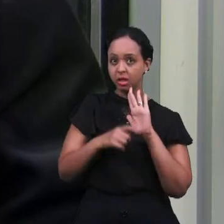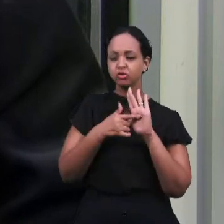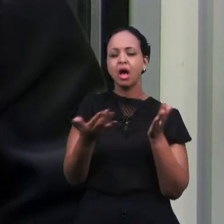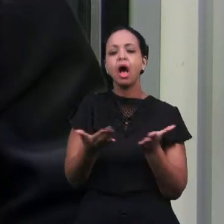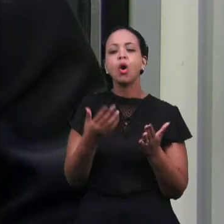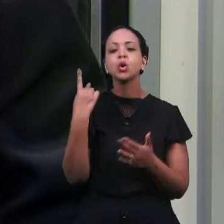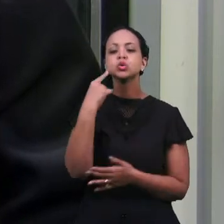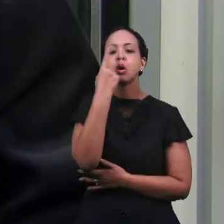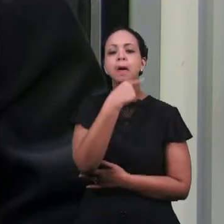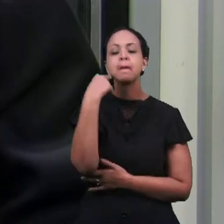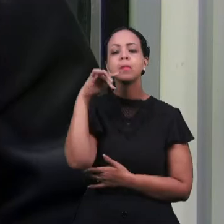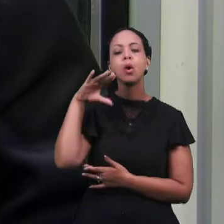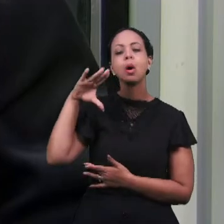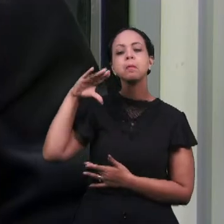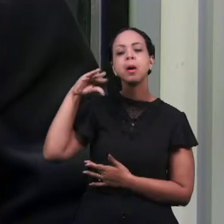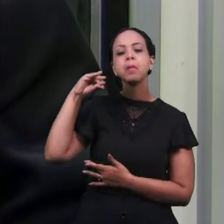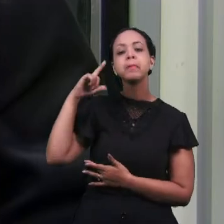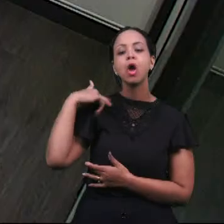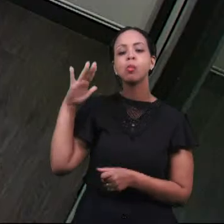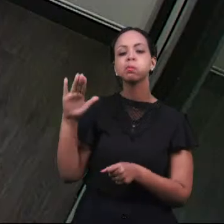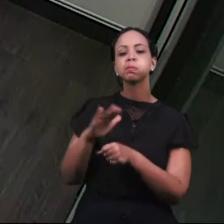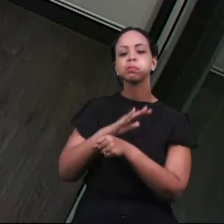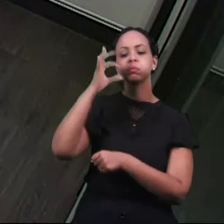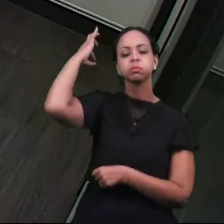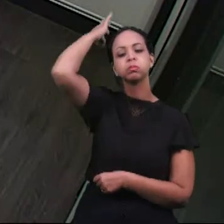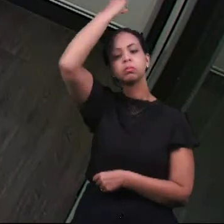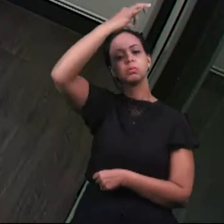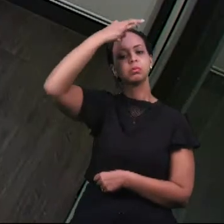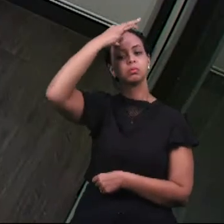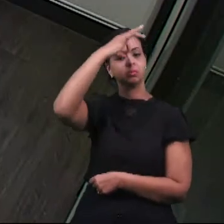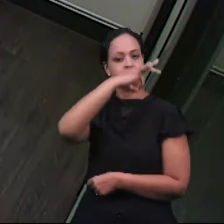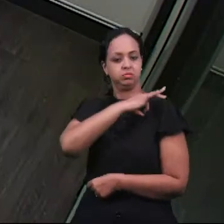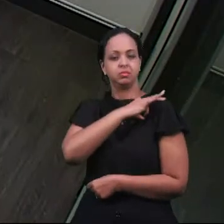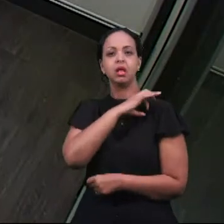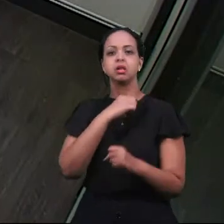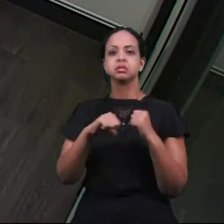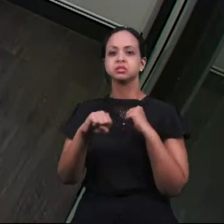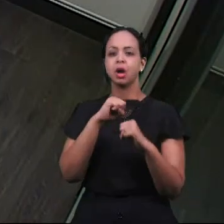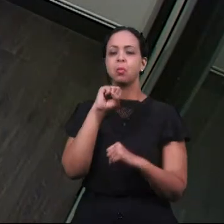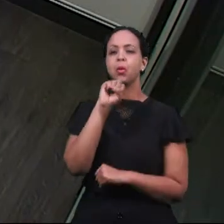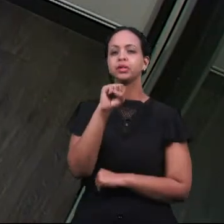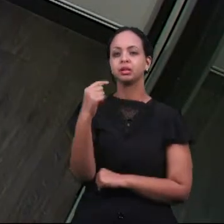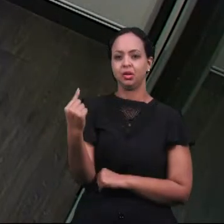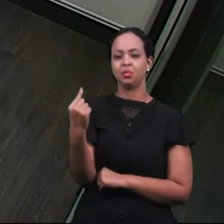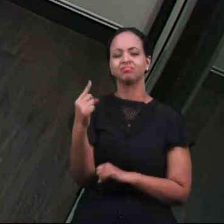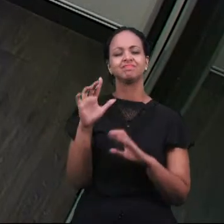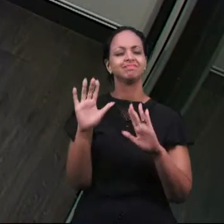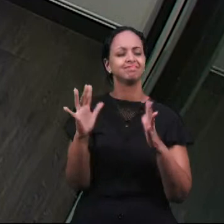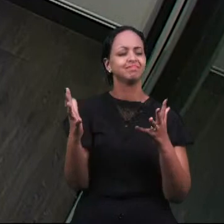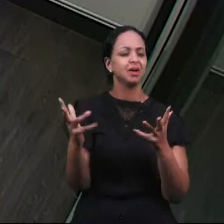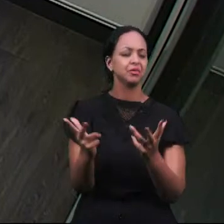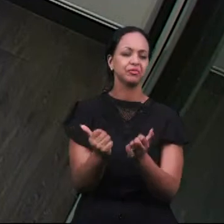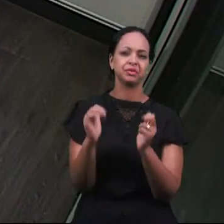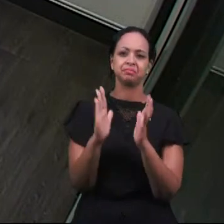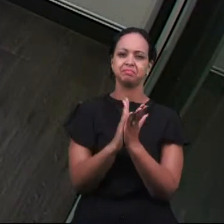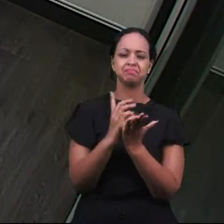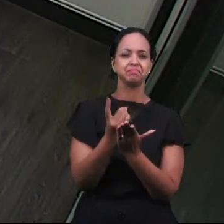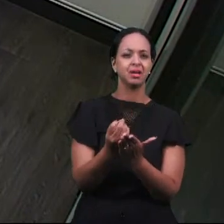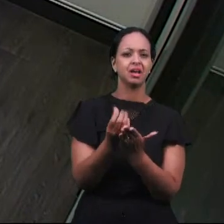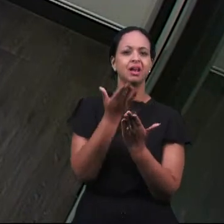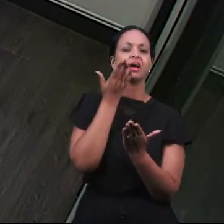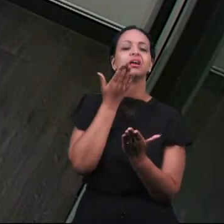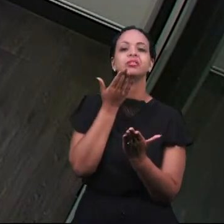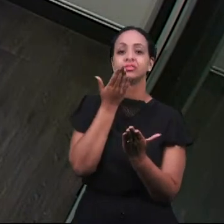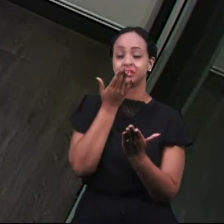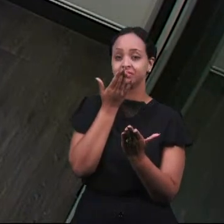tua boca e tá encherei. E maravilha. Salmo 81. Glória a Deus. Então, a maravilha da palavra, da operação do Espírito